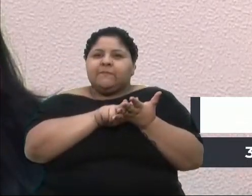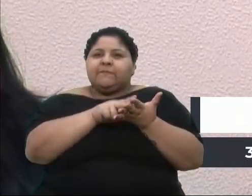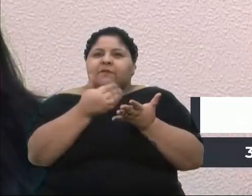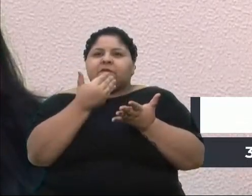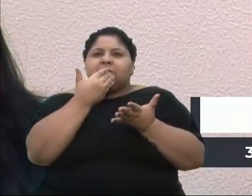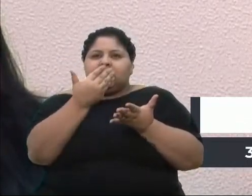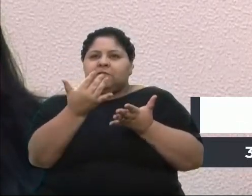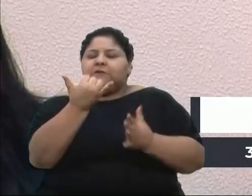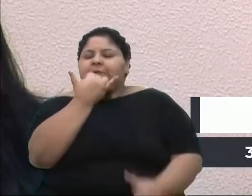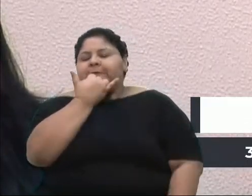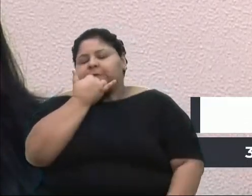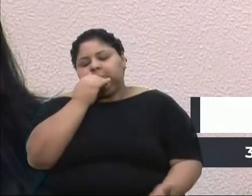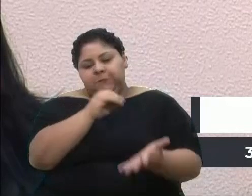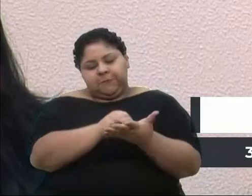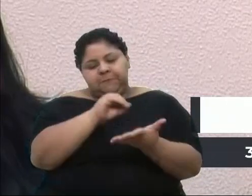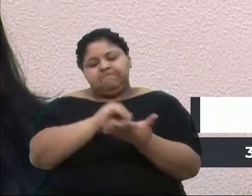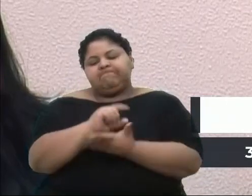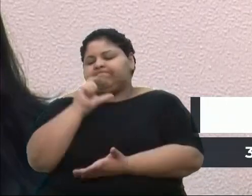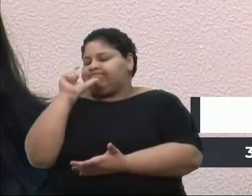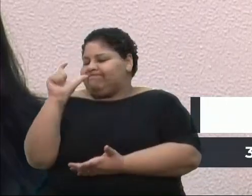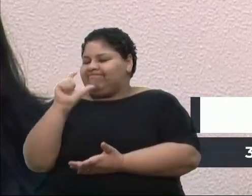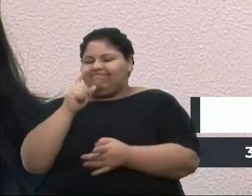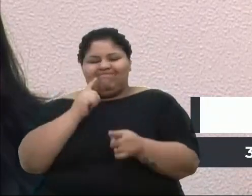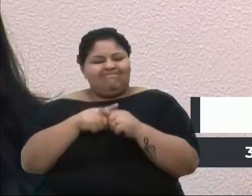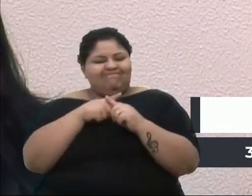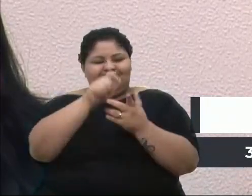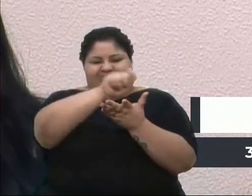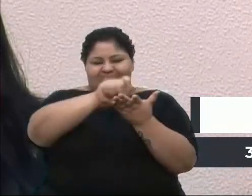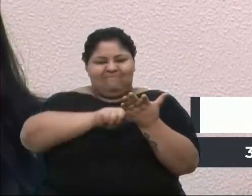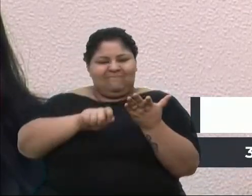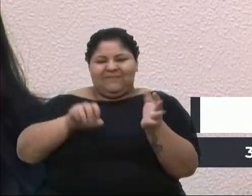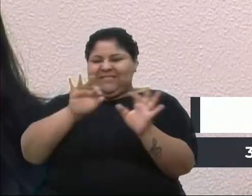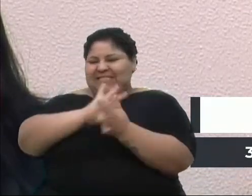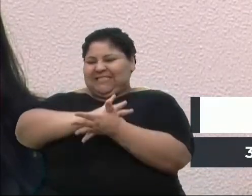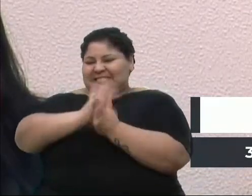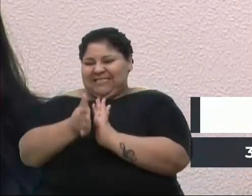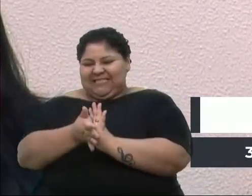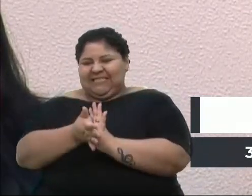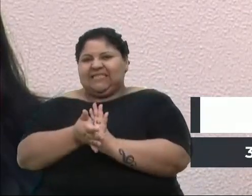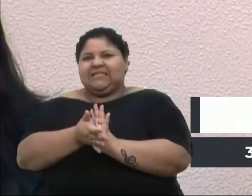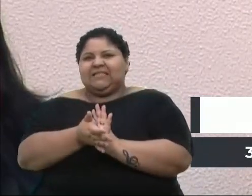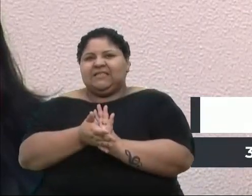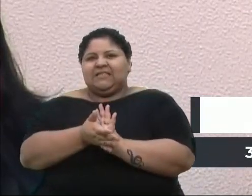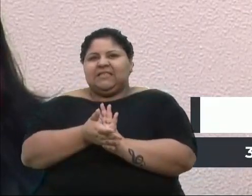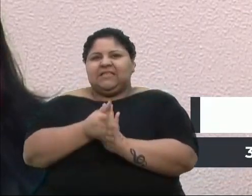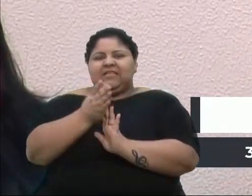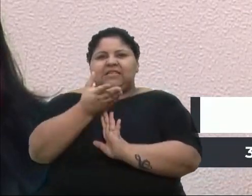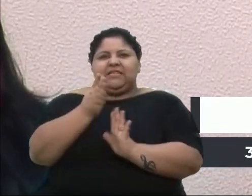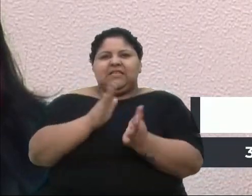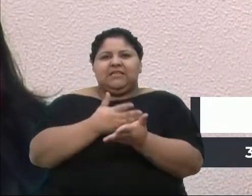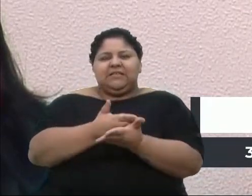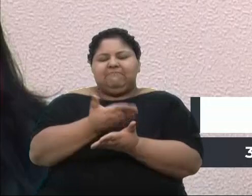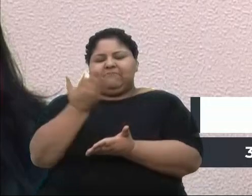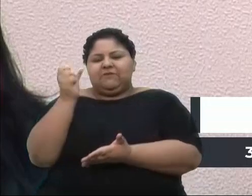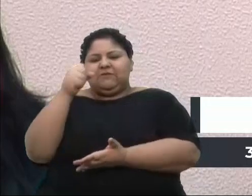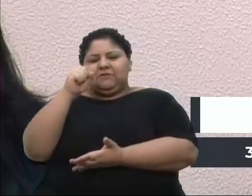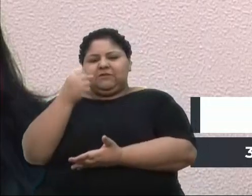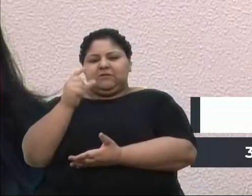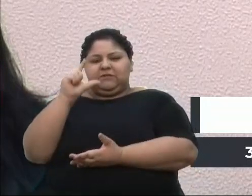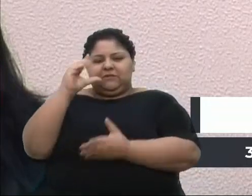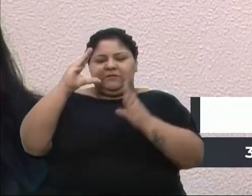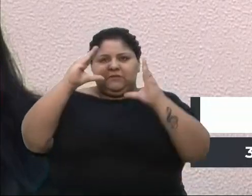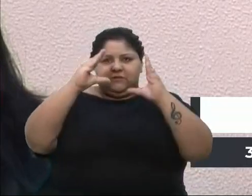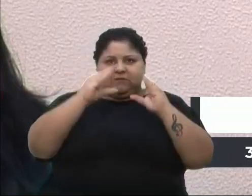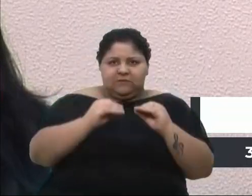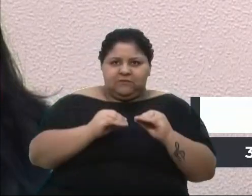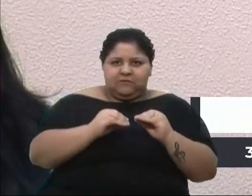se me faltar palavras, porque não escrevi nada. Faz desde as 8 da noite de ontem que, a partir